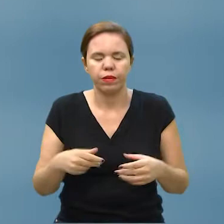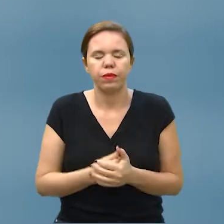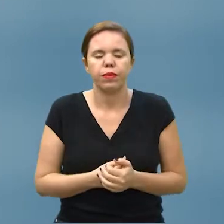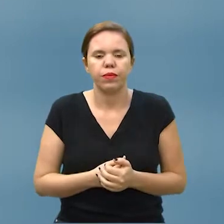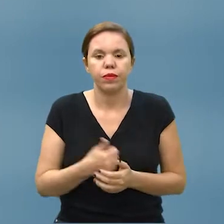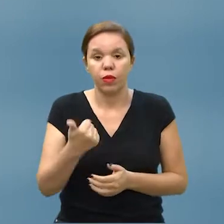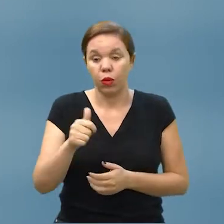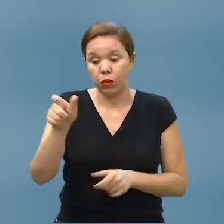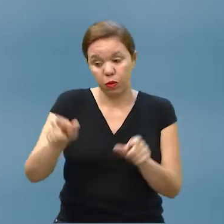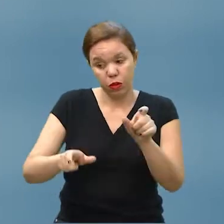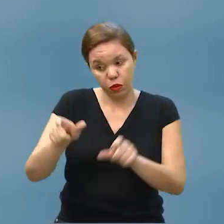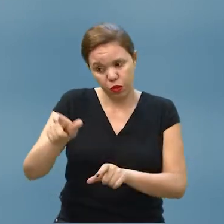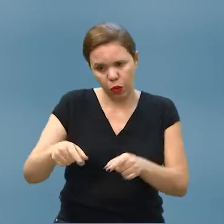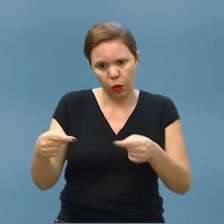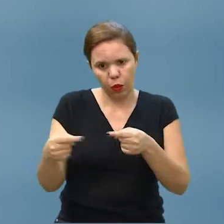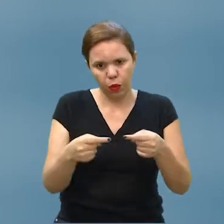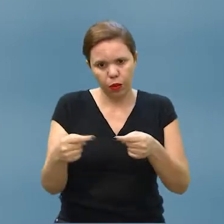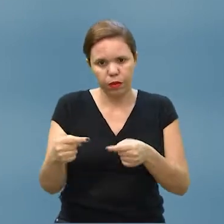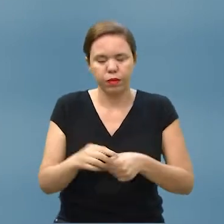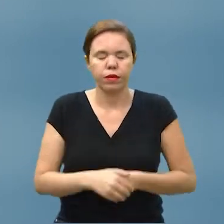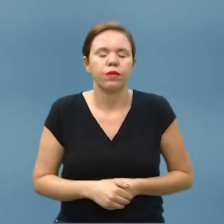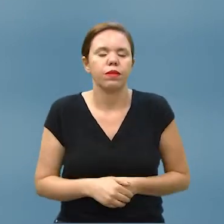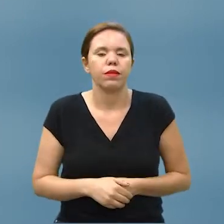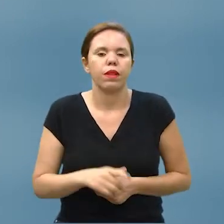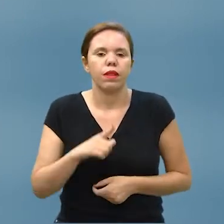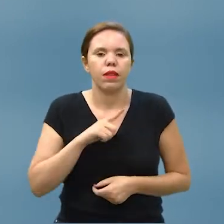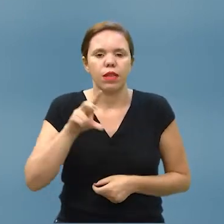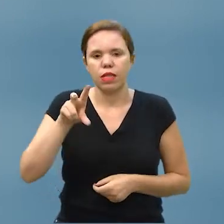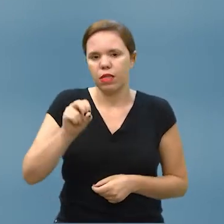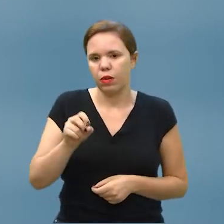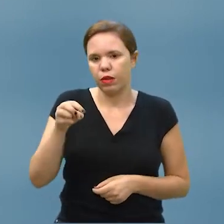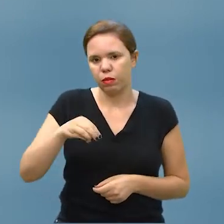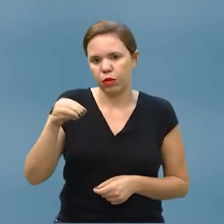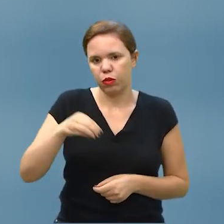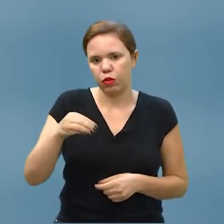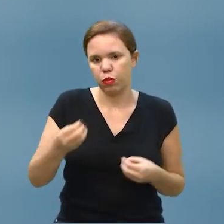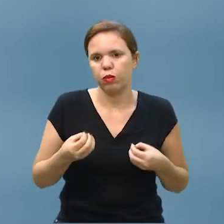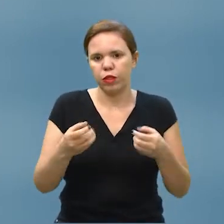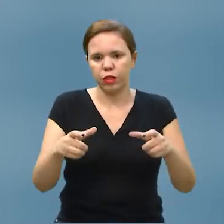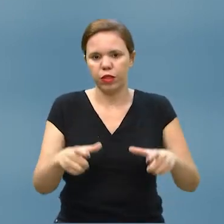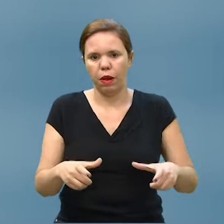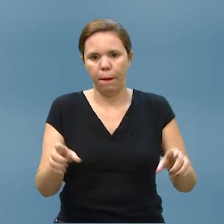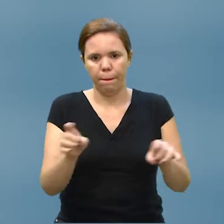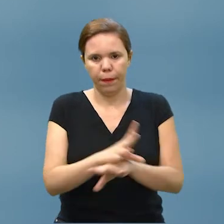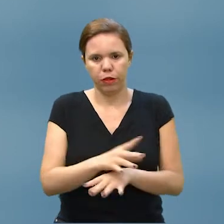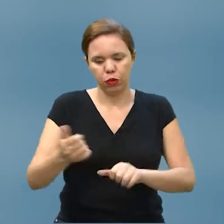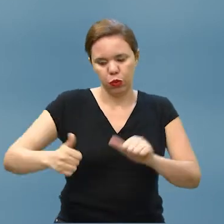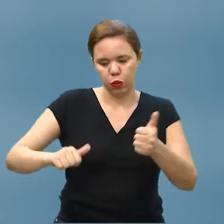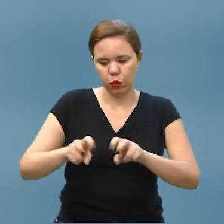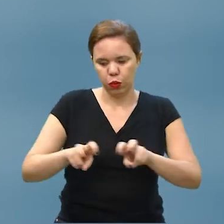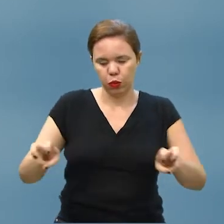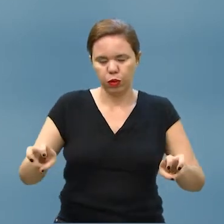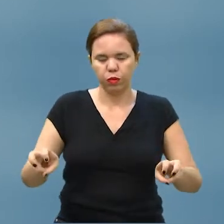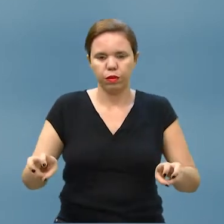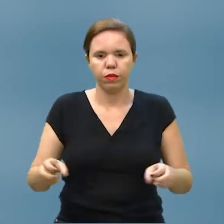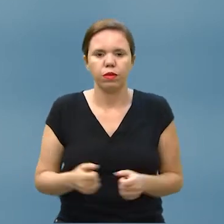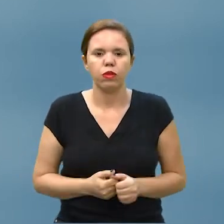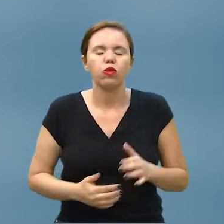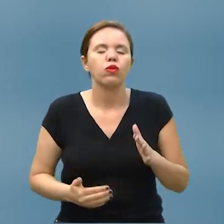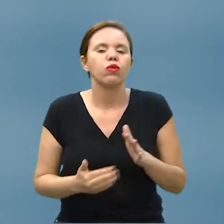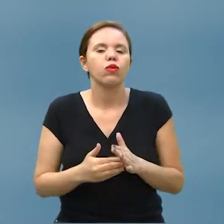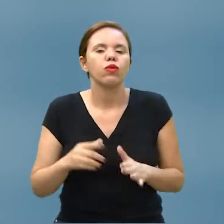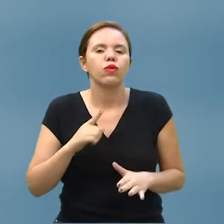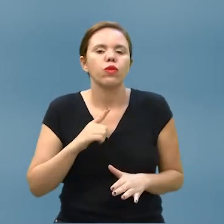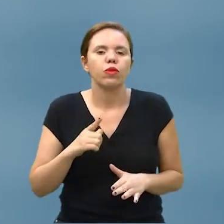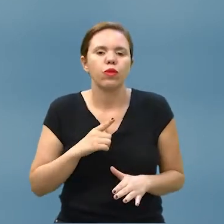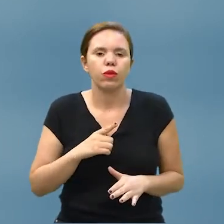cozinheiros foram escolhidos para a competição. Eles terão 50 minutos para entregar o prato pronto para os jurados. E neste último